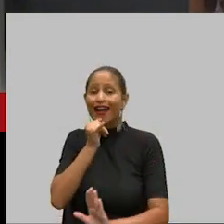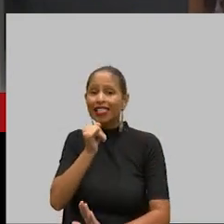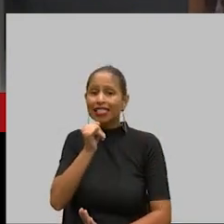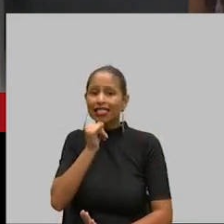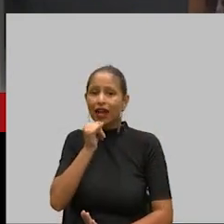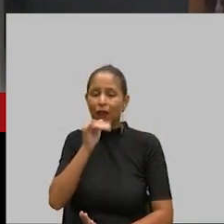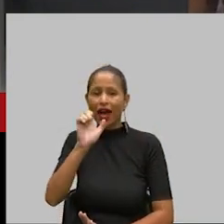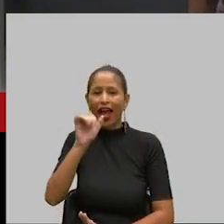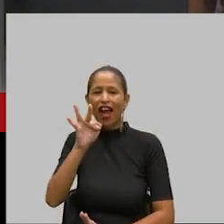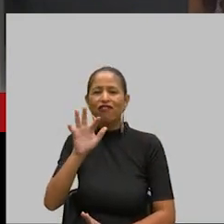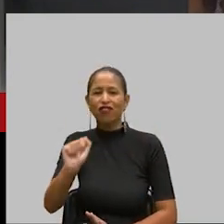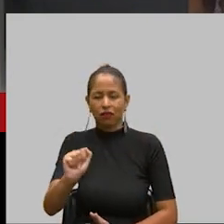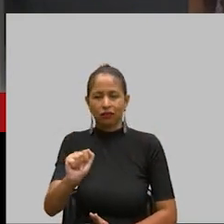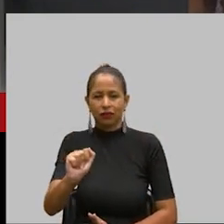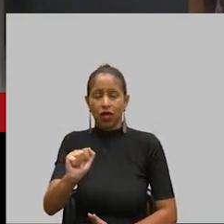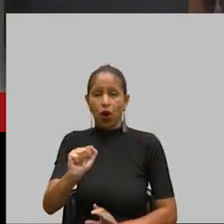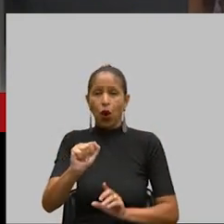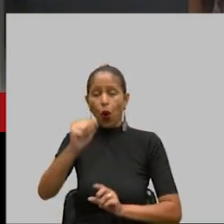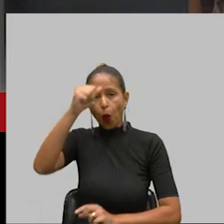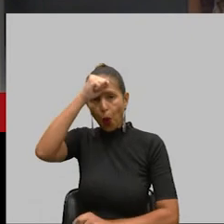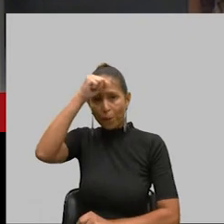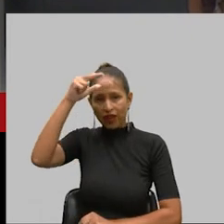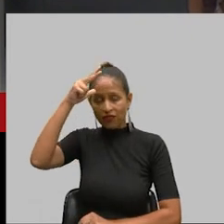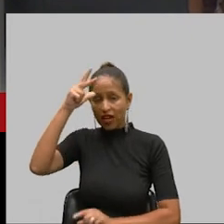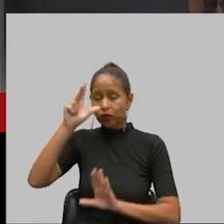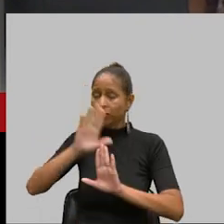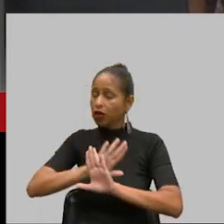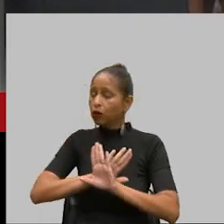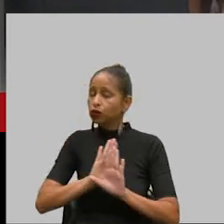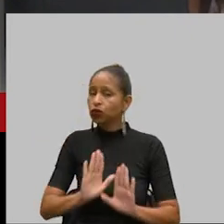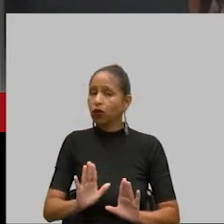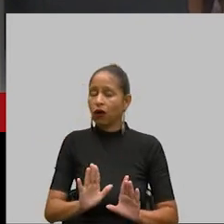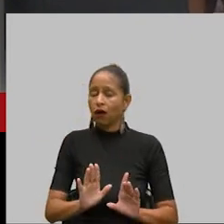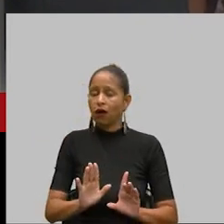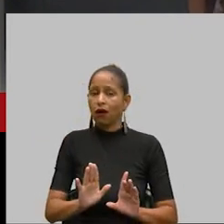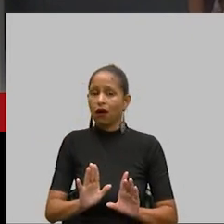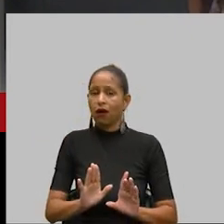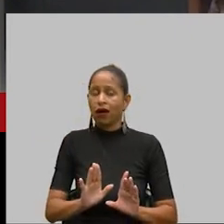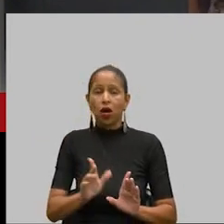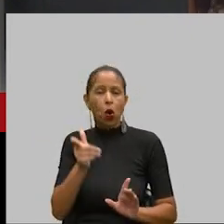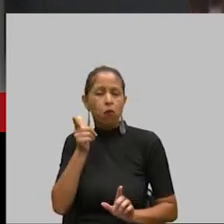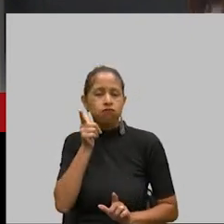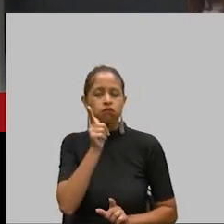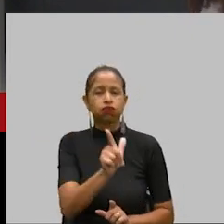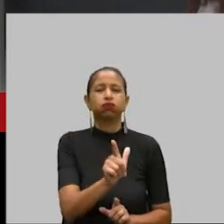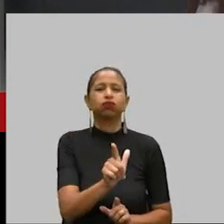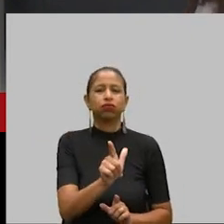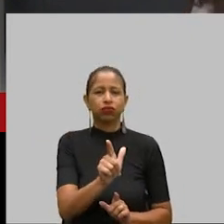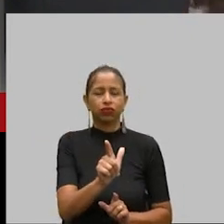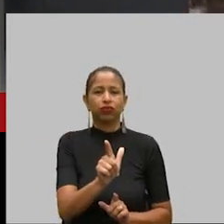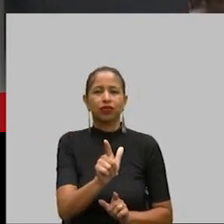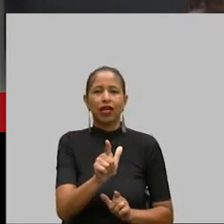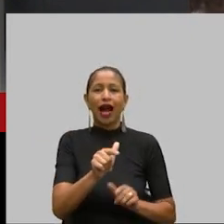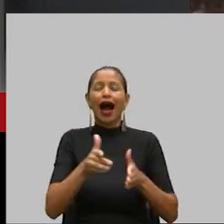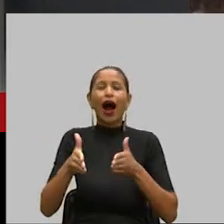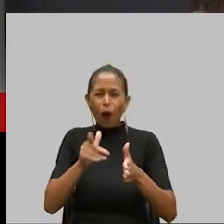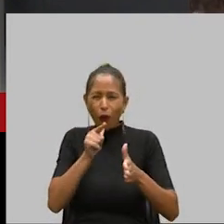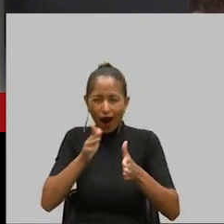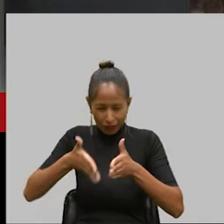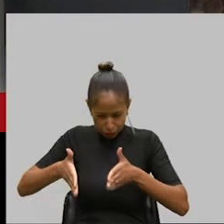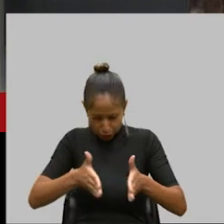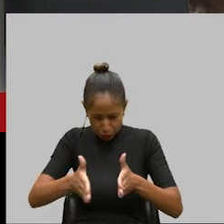Efa que o Prefeito Não só garantiu a estrada para acesso à